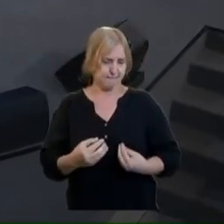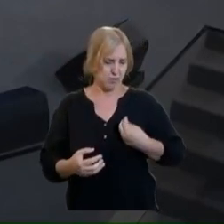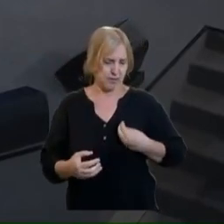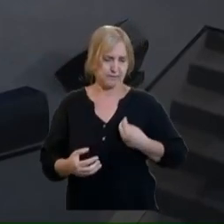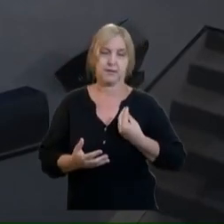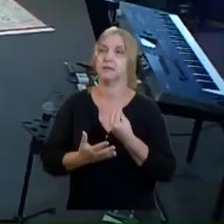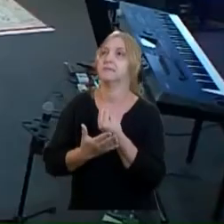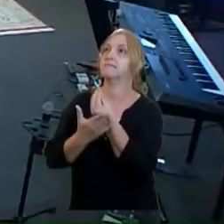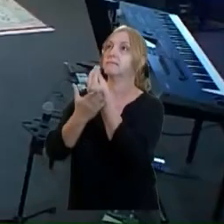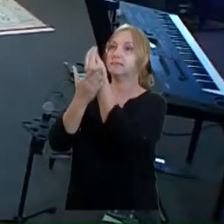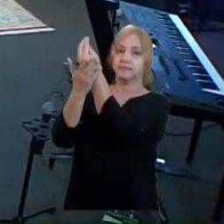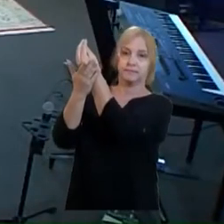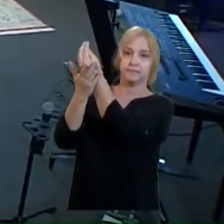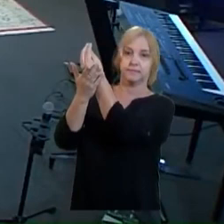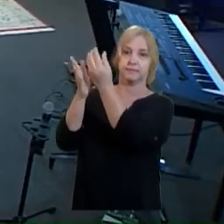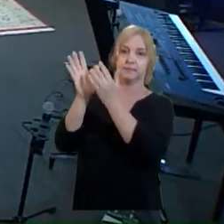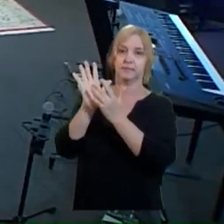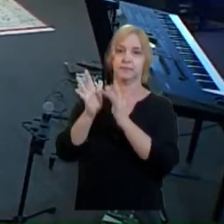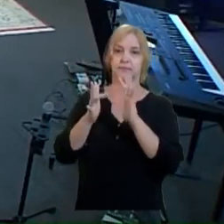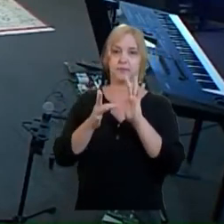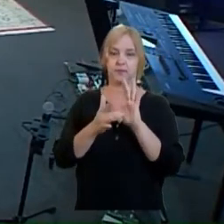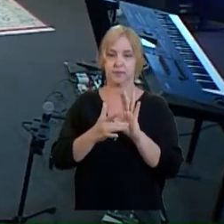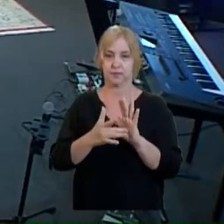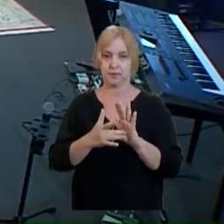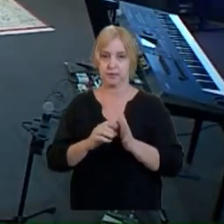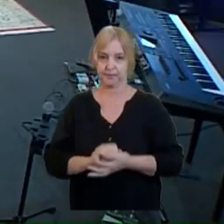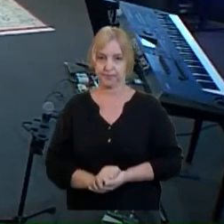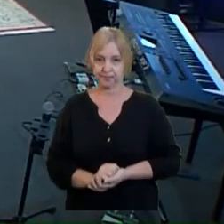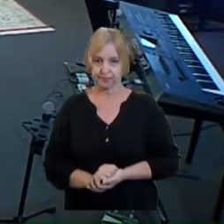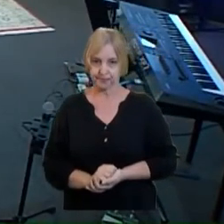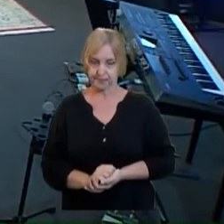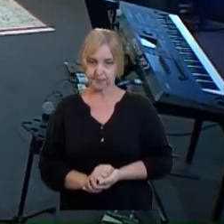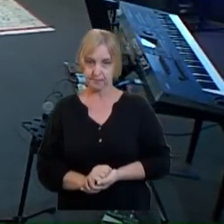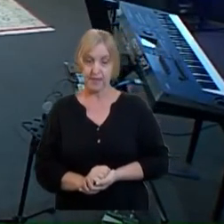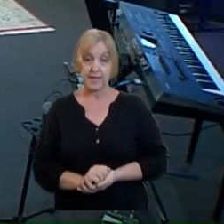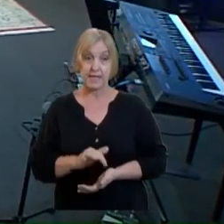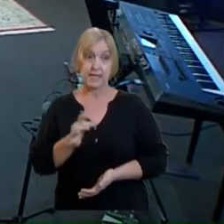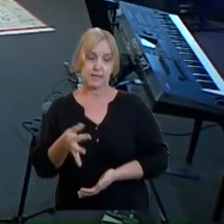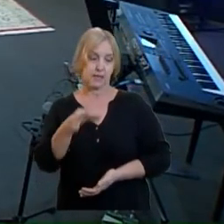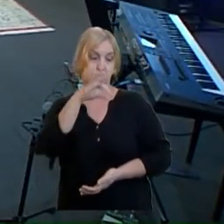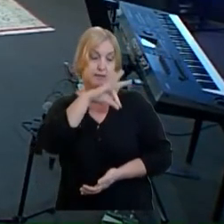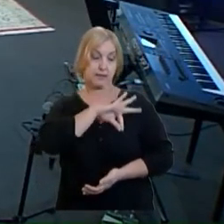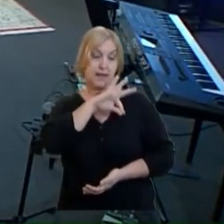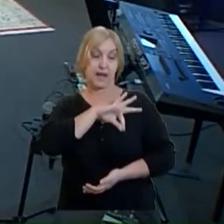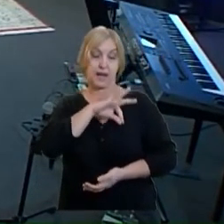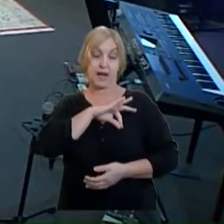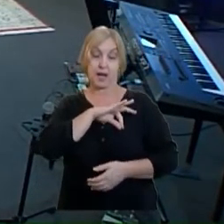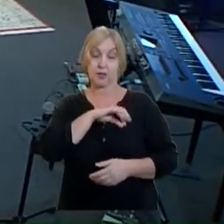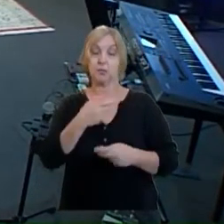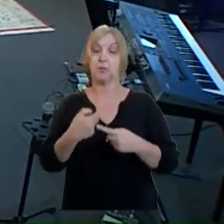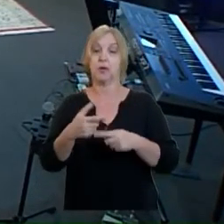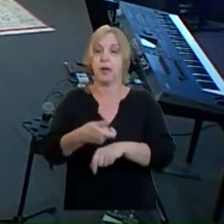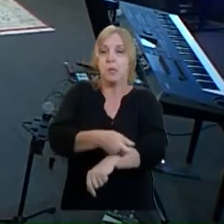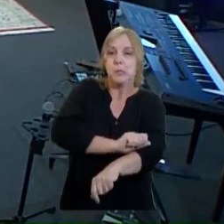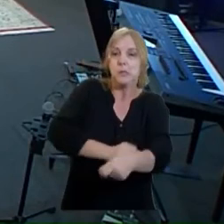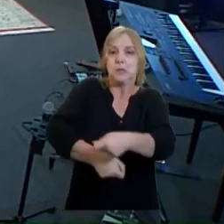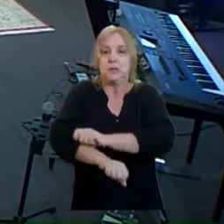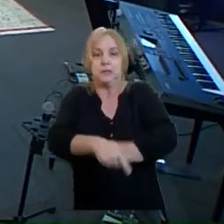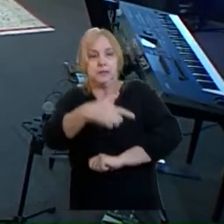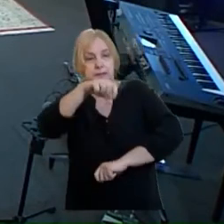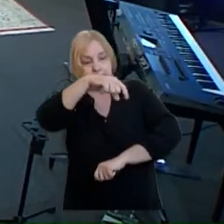vida a Jesus, o salário que você recebe, você pode dizer isso assim, é fruto do meu suor.